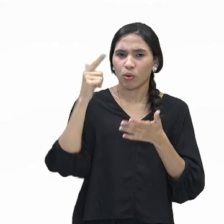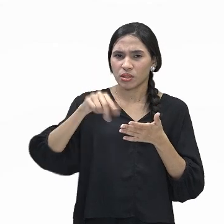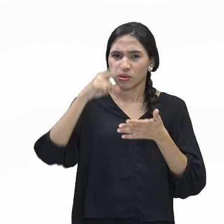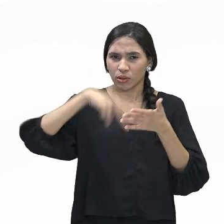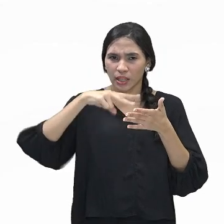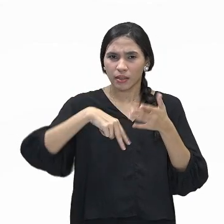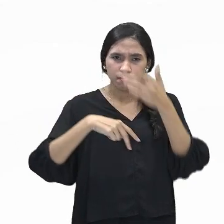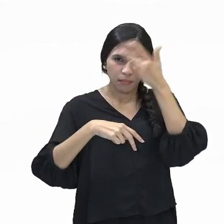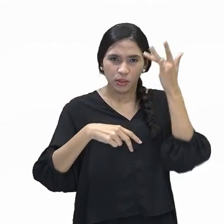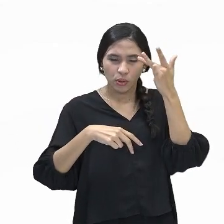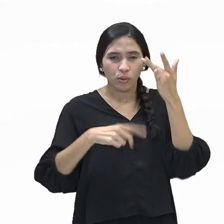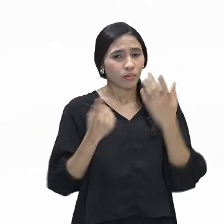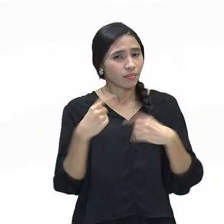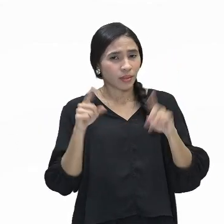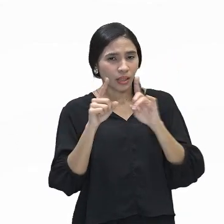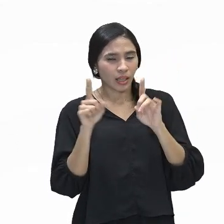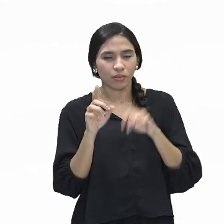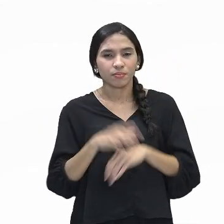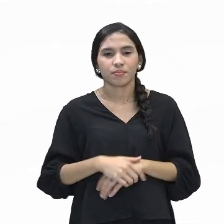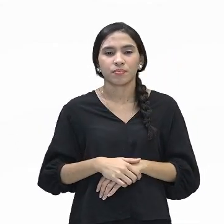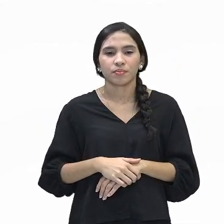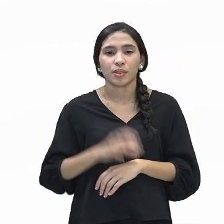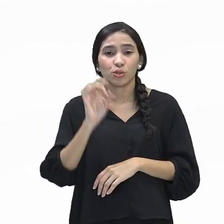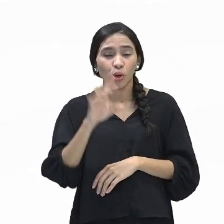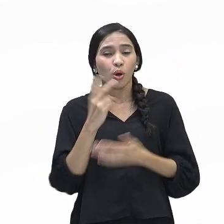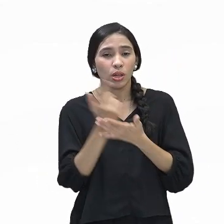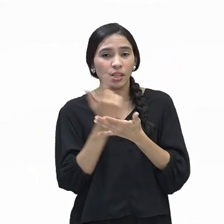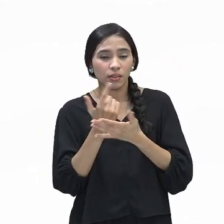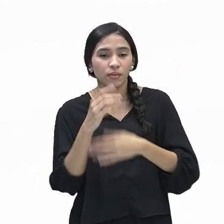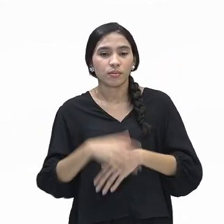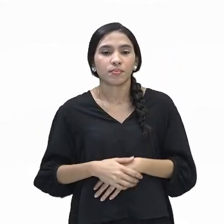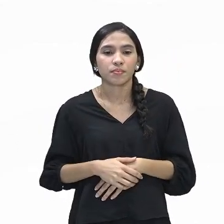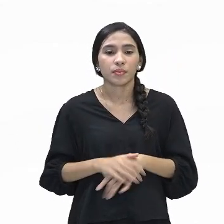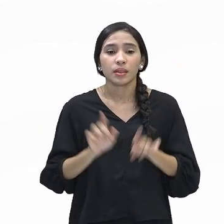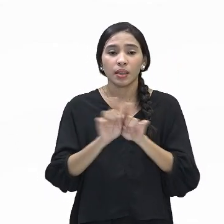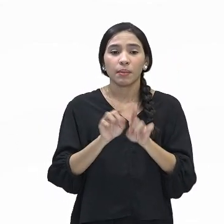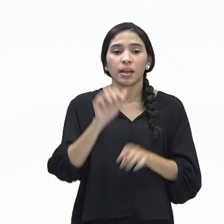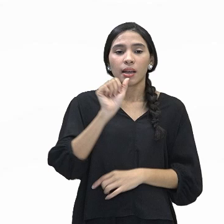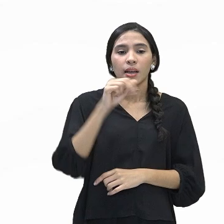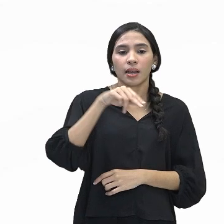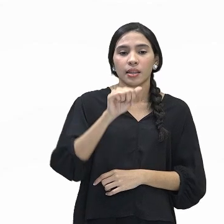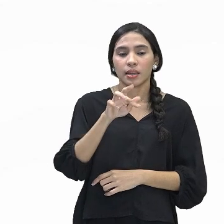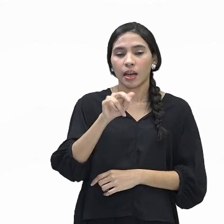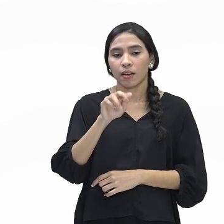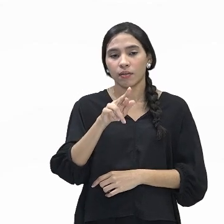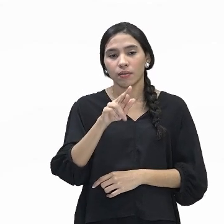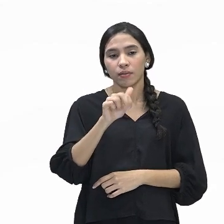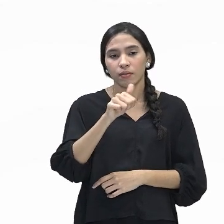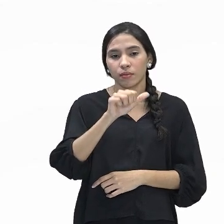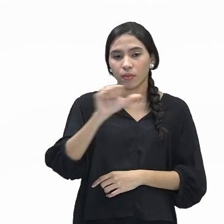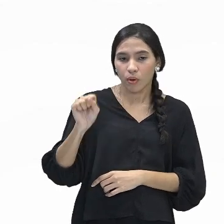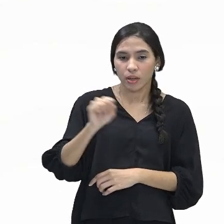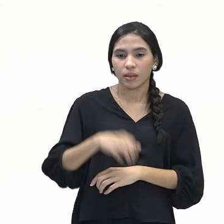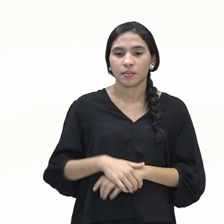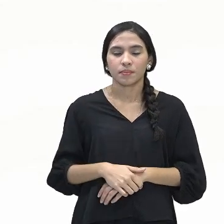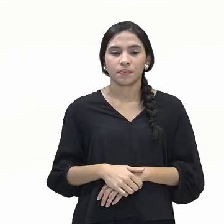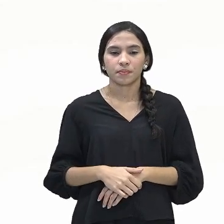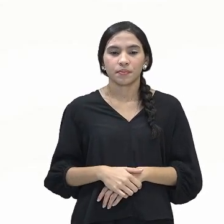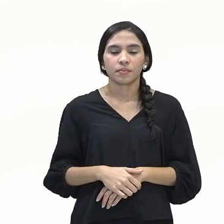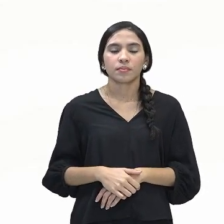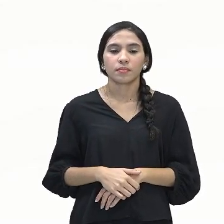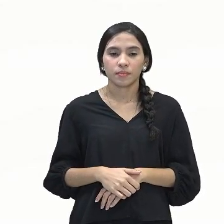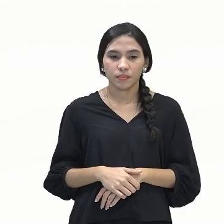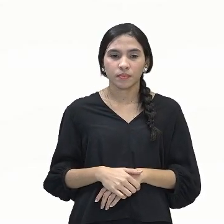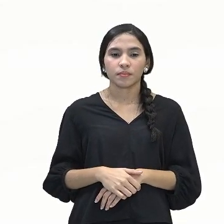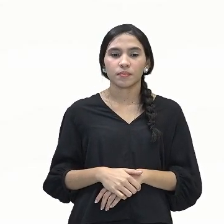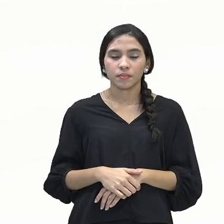para dar mais ênfase, expressividade, tá? Ou até mesmo para fazer uma retomada no nosso texto,